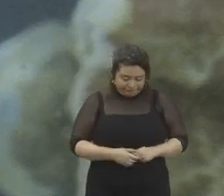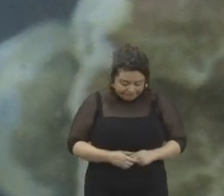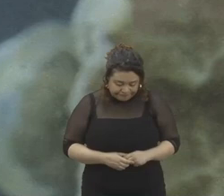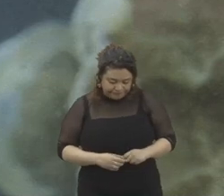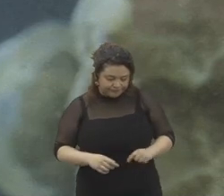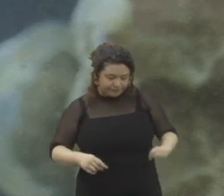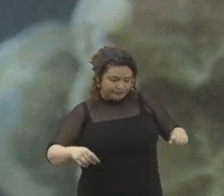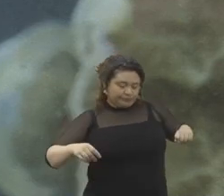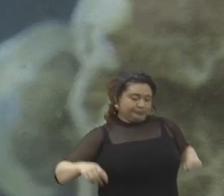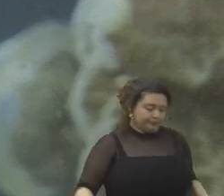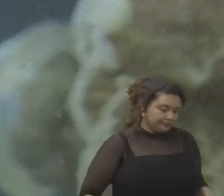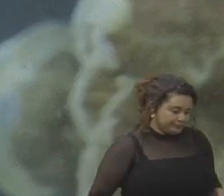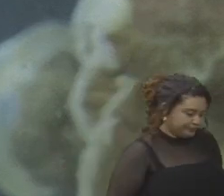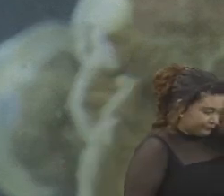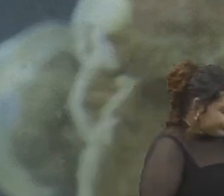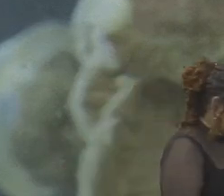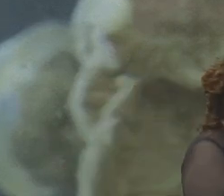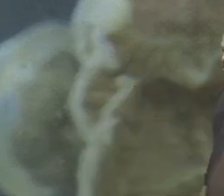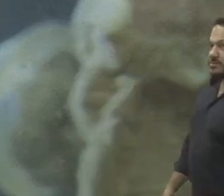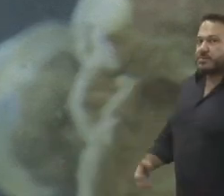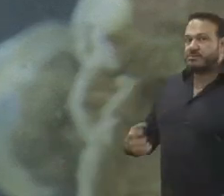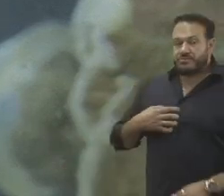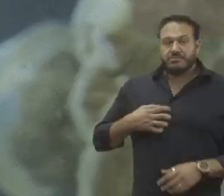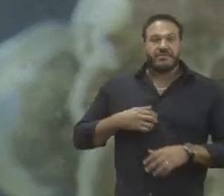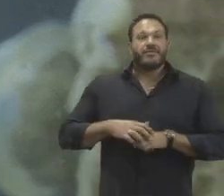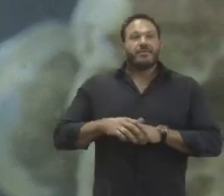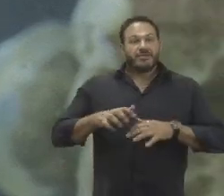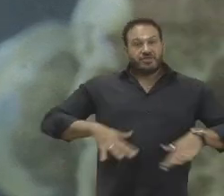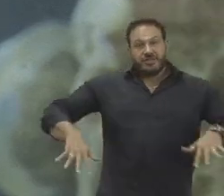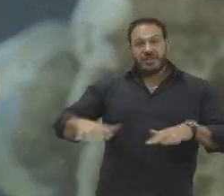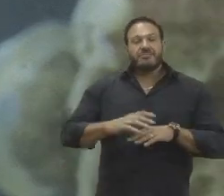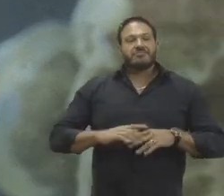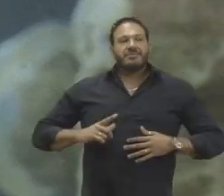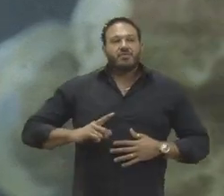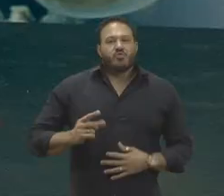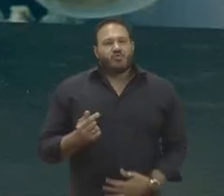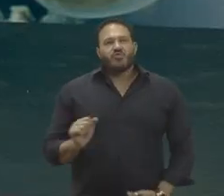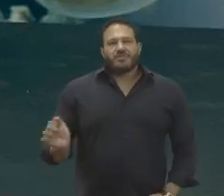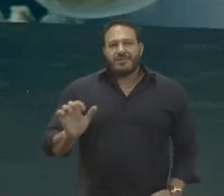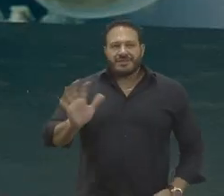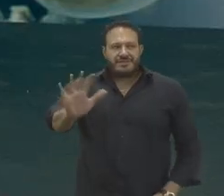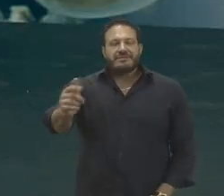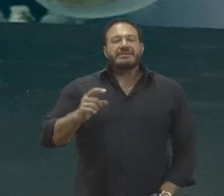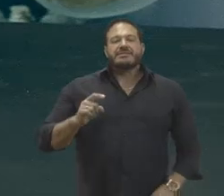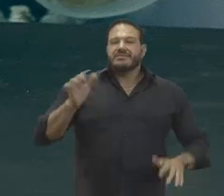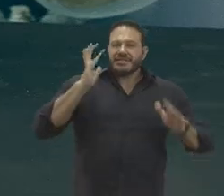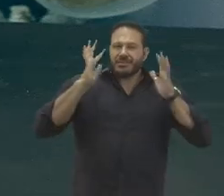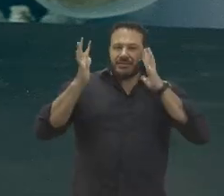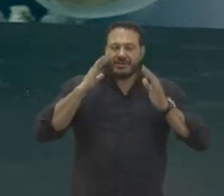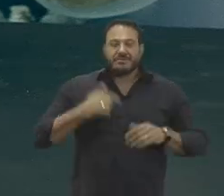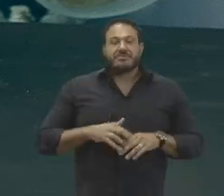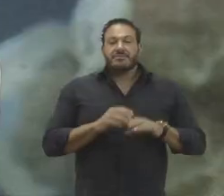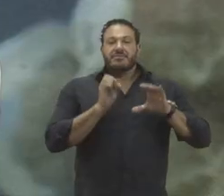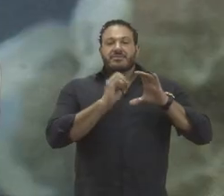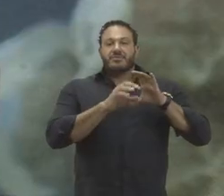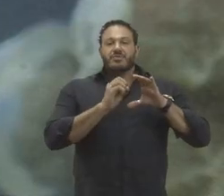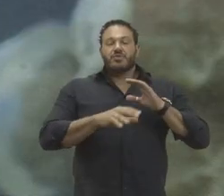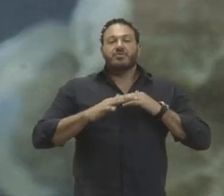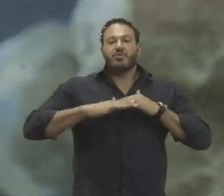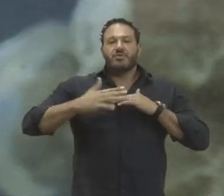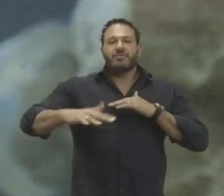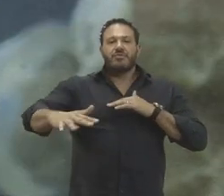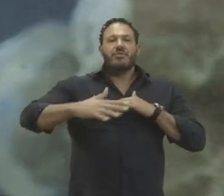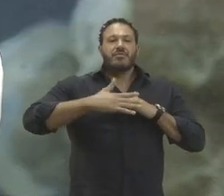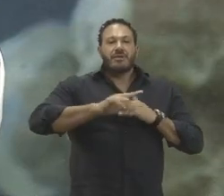maneira geral envolve um custo mais elevado é era isso que eu ia te perguntar então tem um problema o t o globo Omar por exemplo depois de